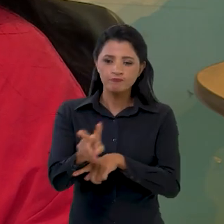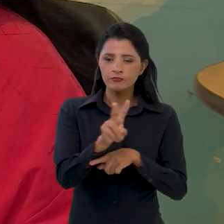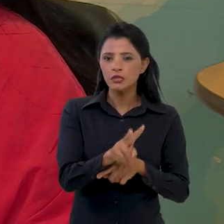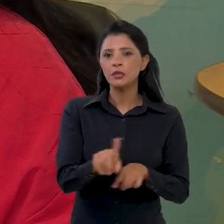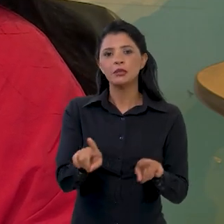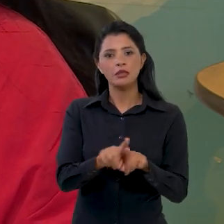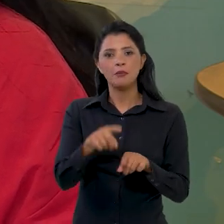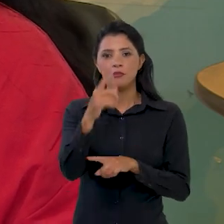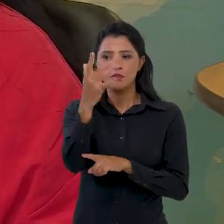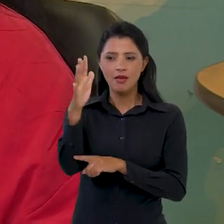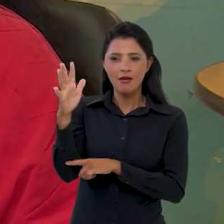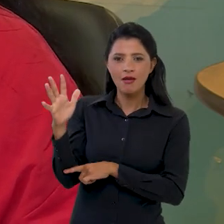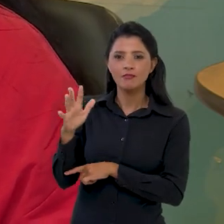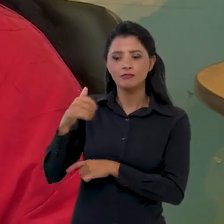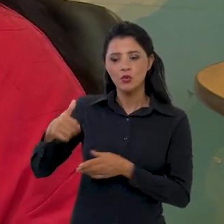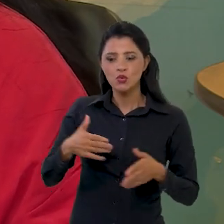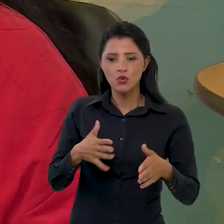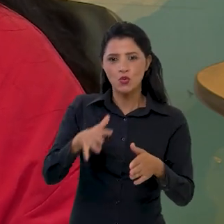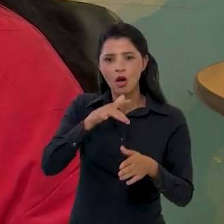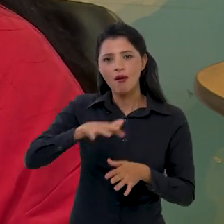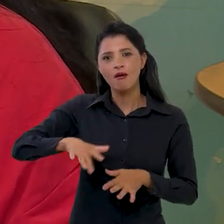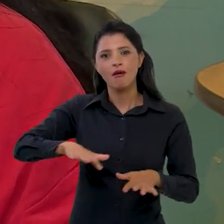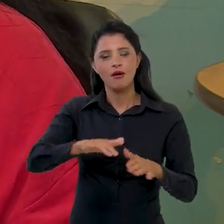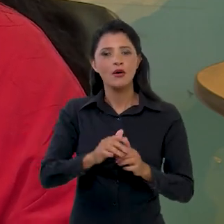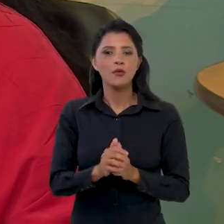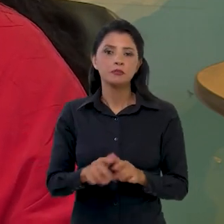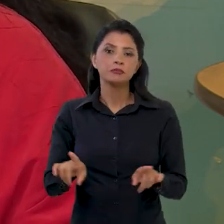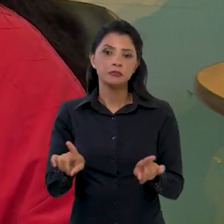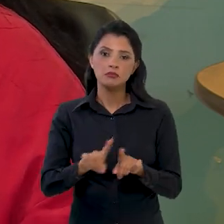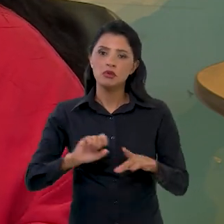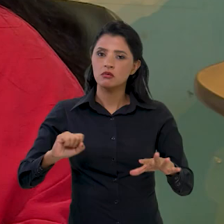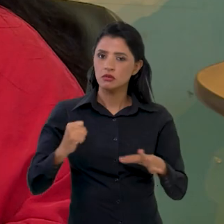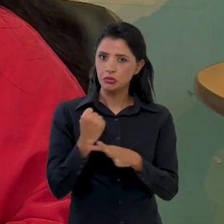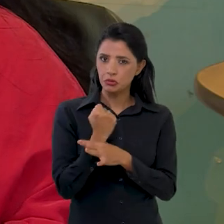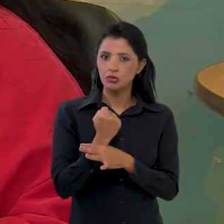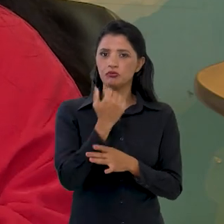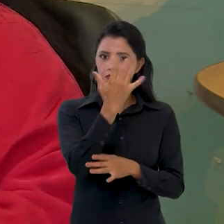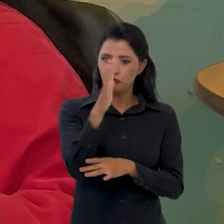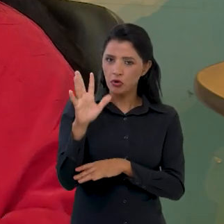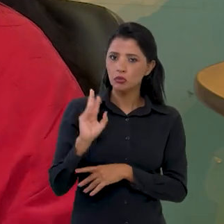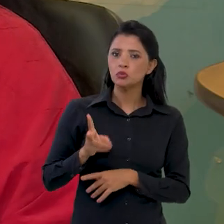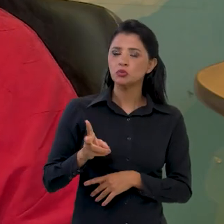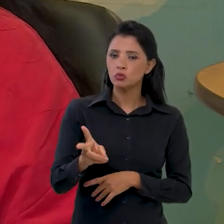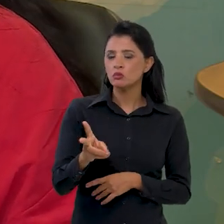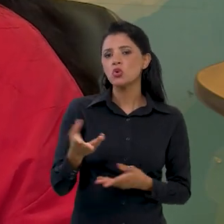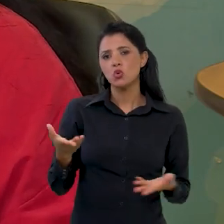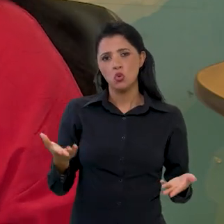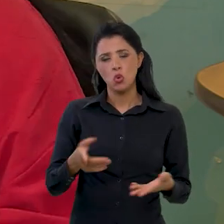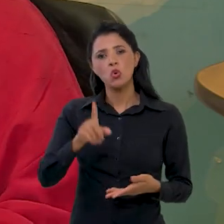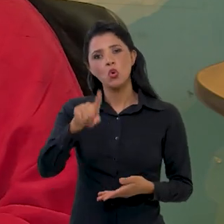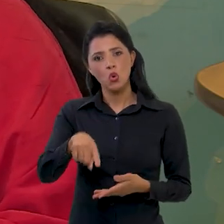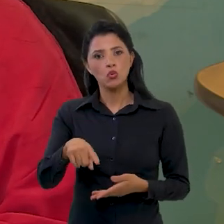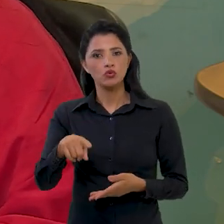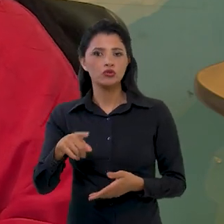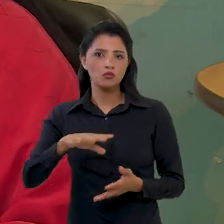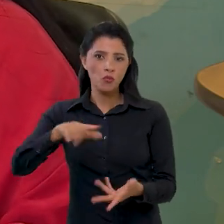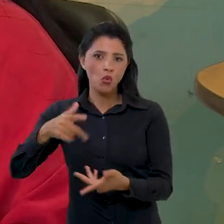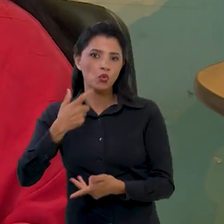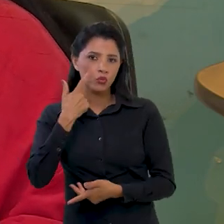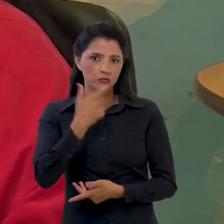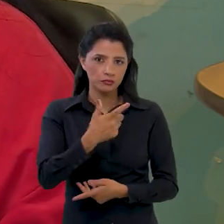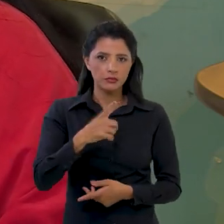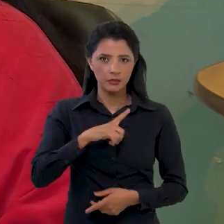biodiversidade, de proteção do meio ambiente, de garantia de floresta em pé, que é o que hoje